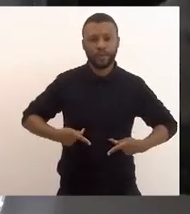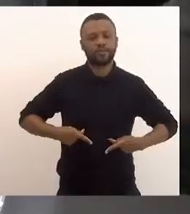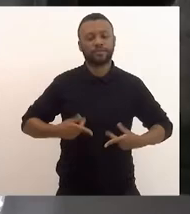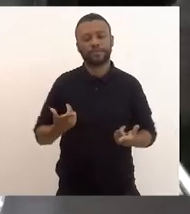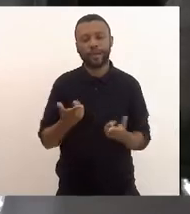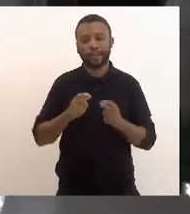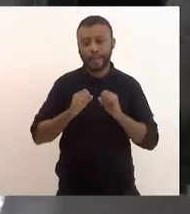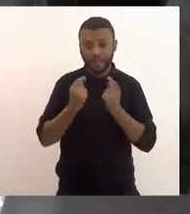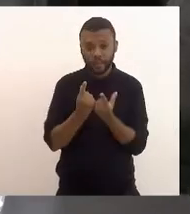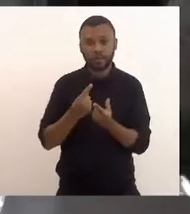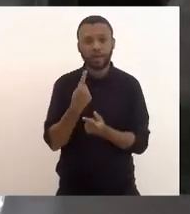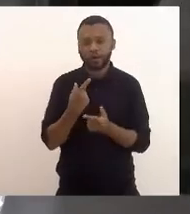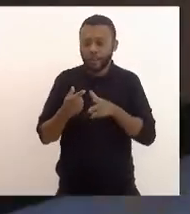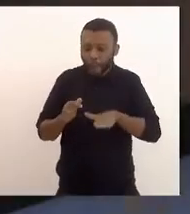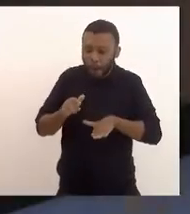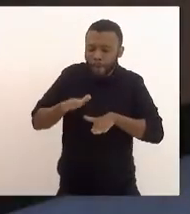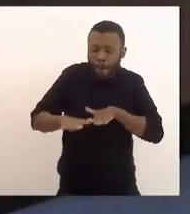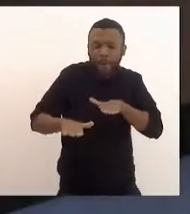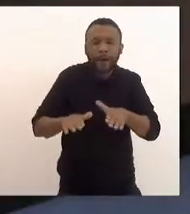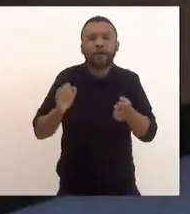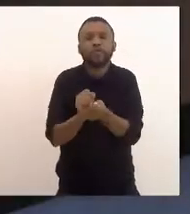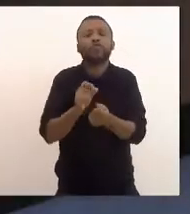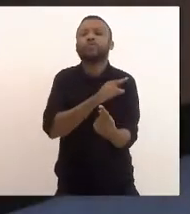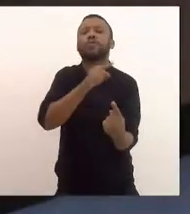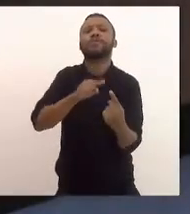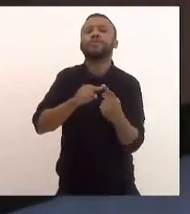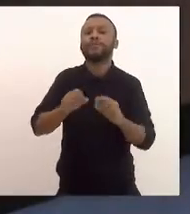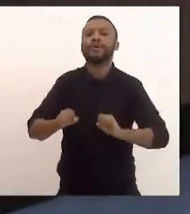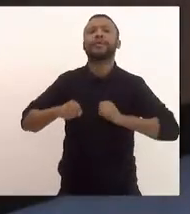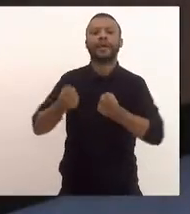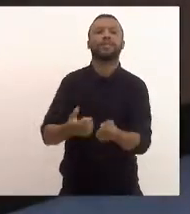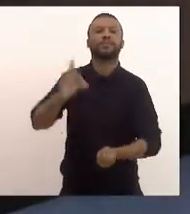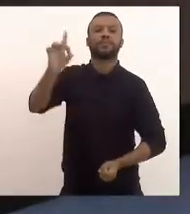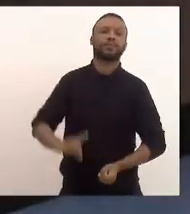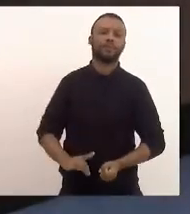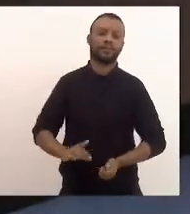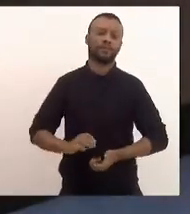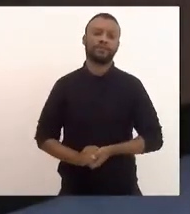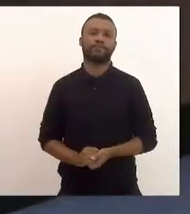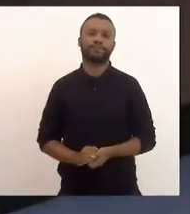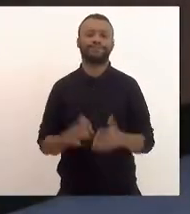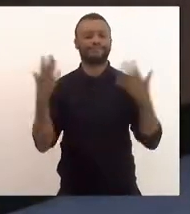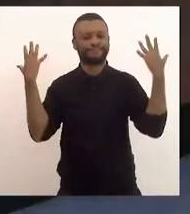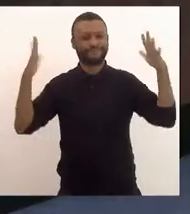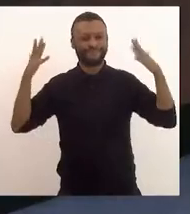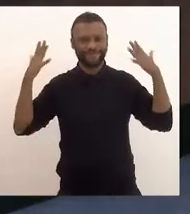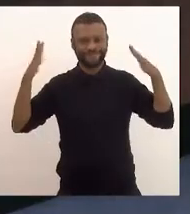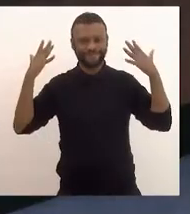pela garantia de direitos E aí